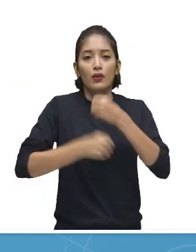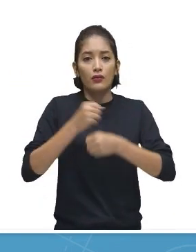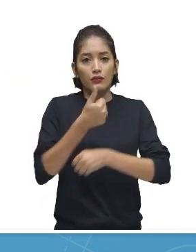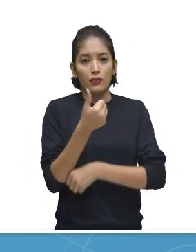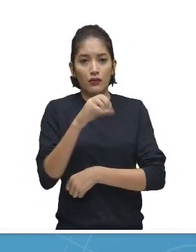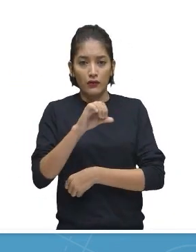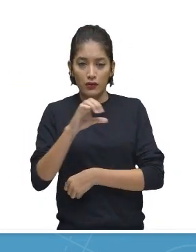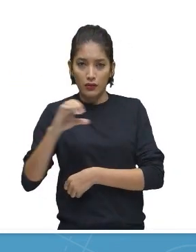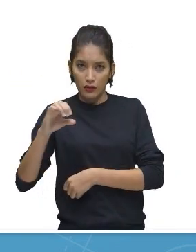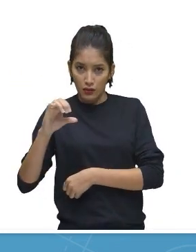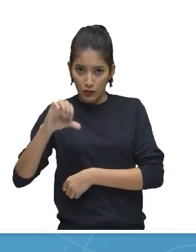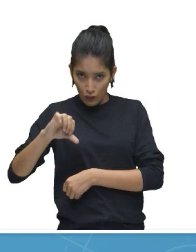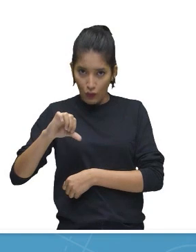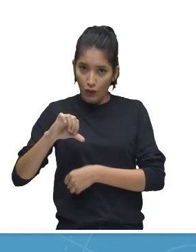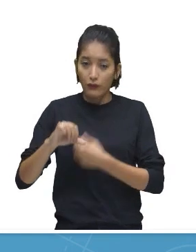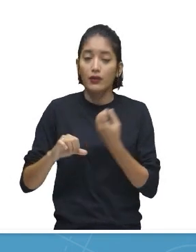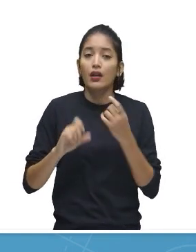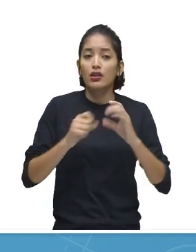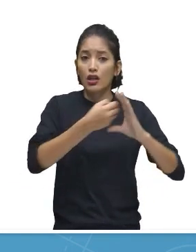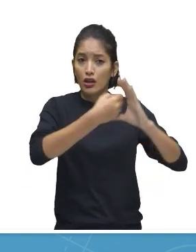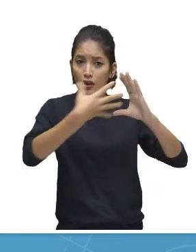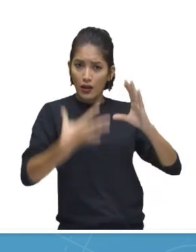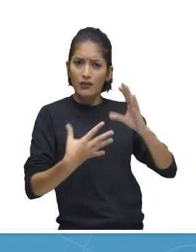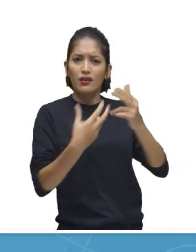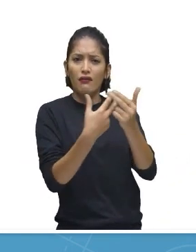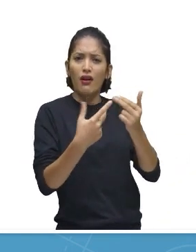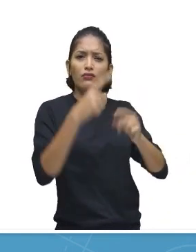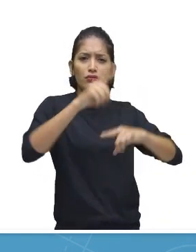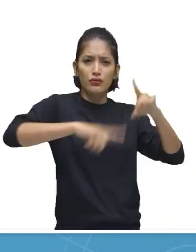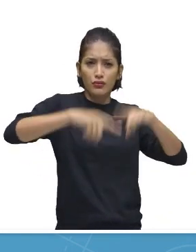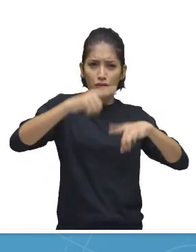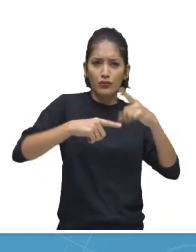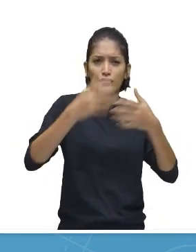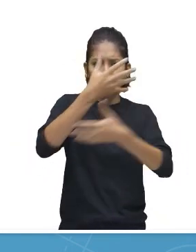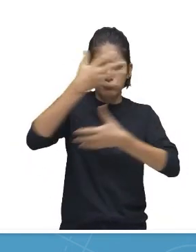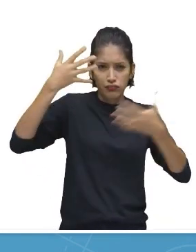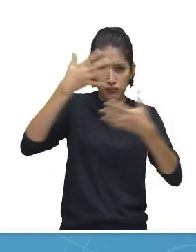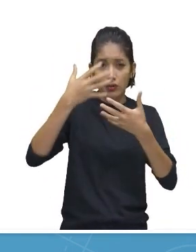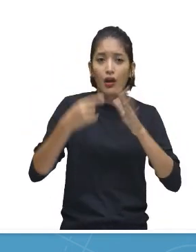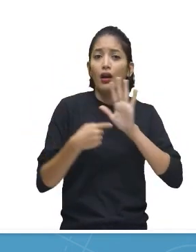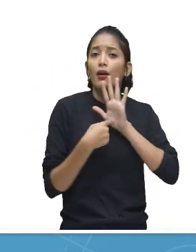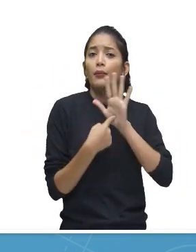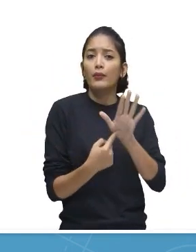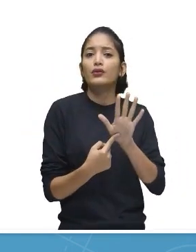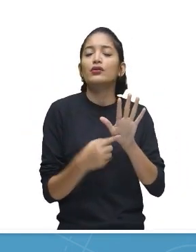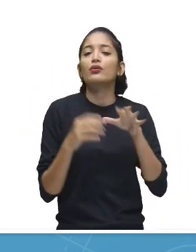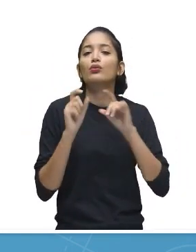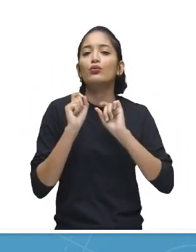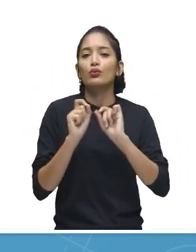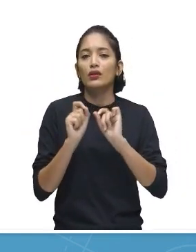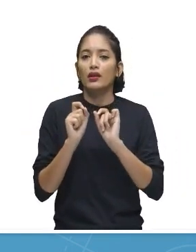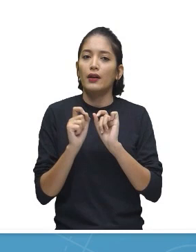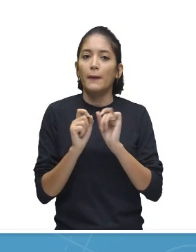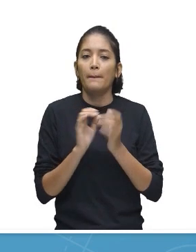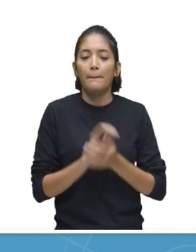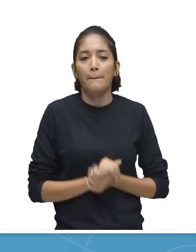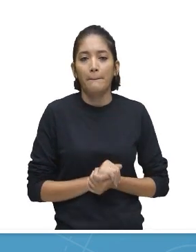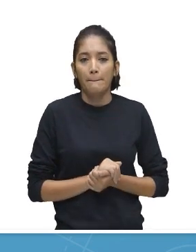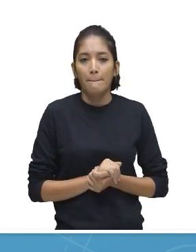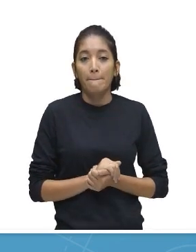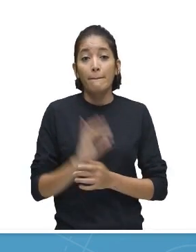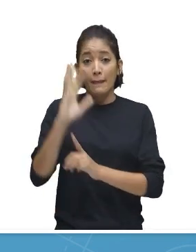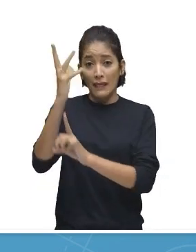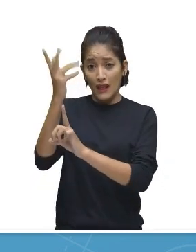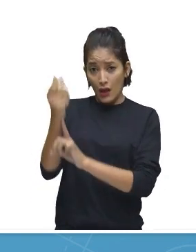pela desestruturação da obra em todos os seus elementos, compondo a obra em parte. O